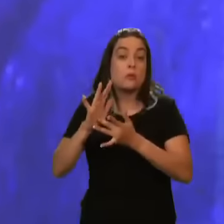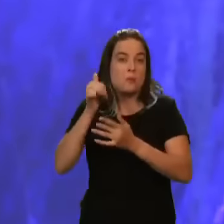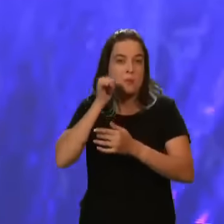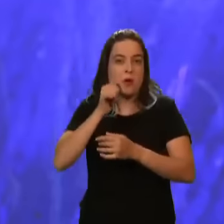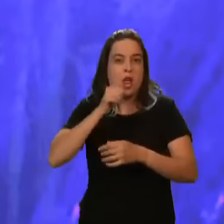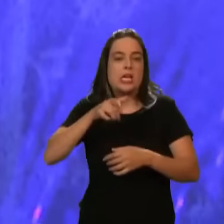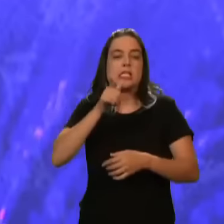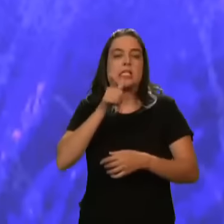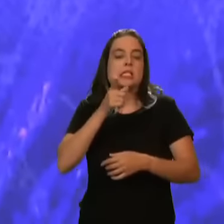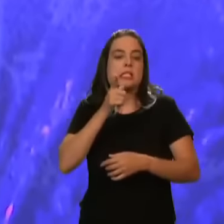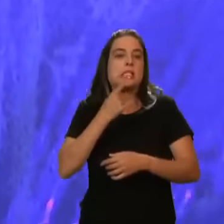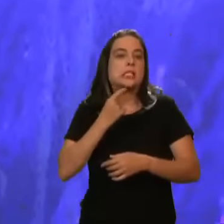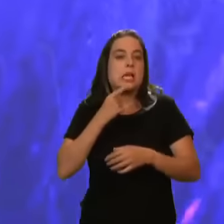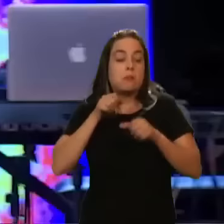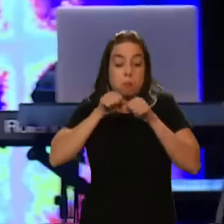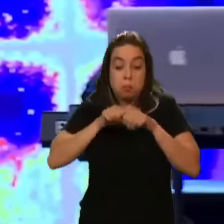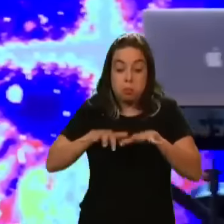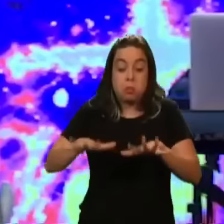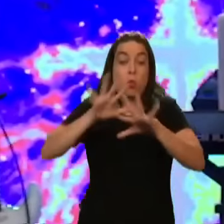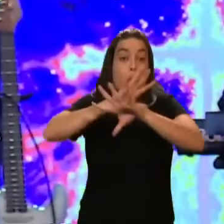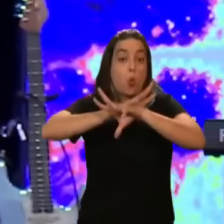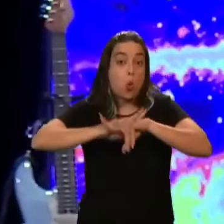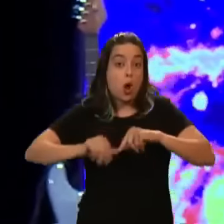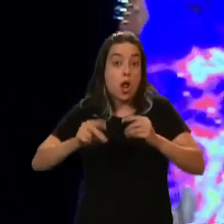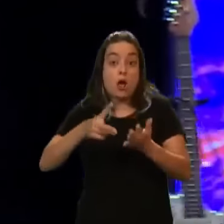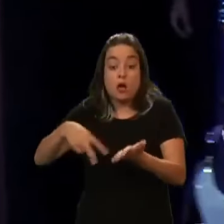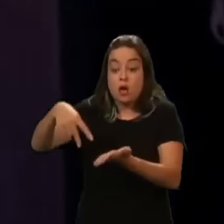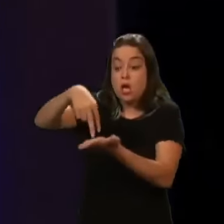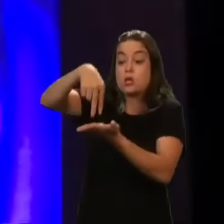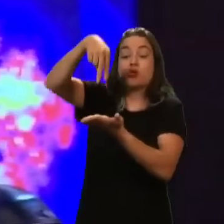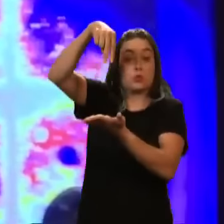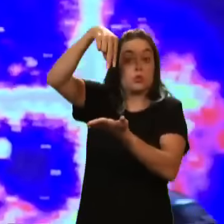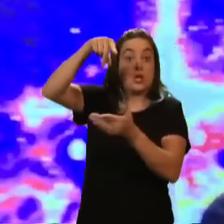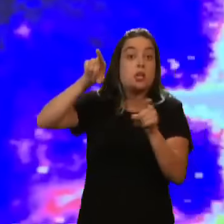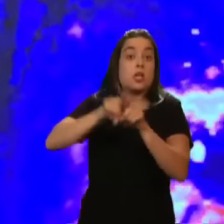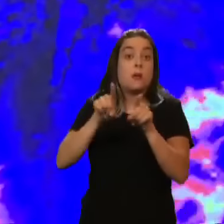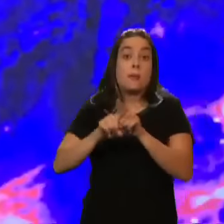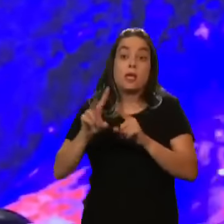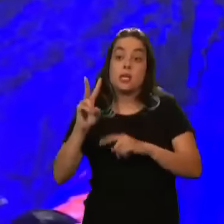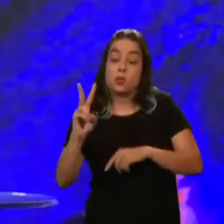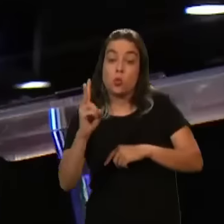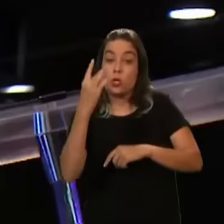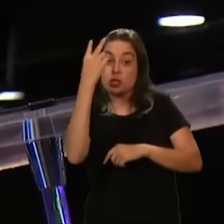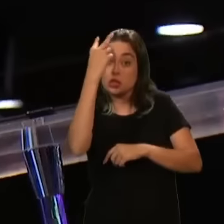Ele cura, Ele ressuscita um morto, e que Ele cura dois cegos.